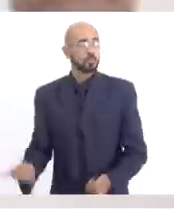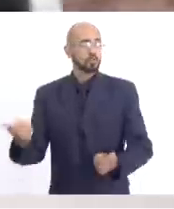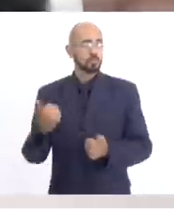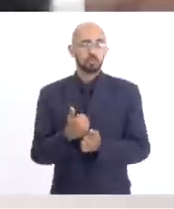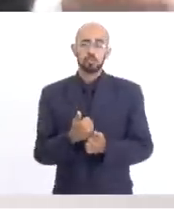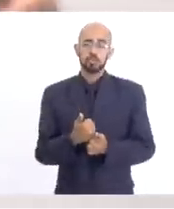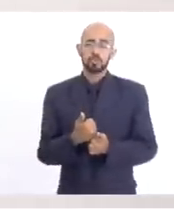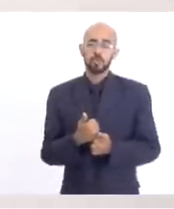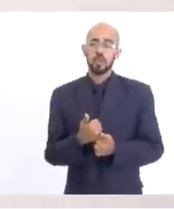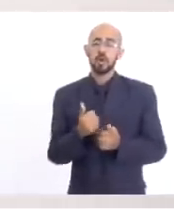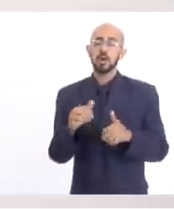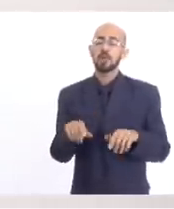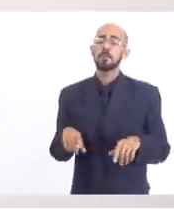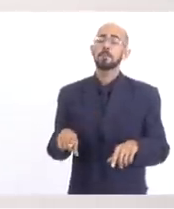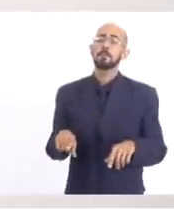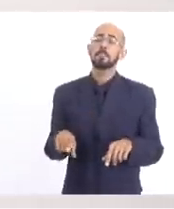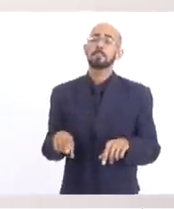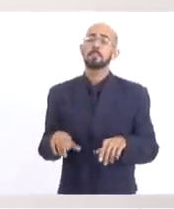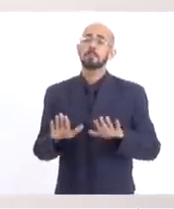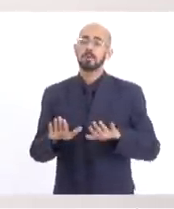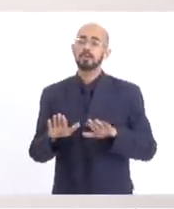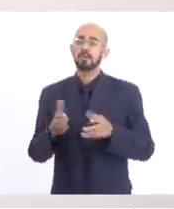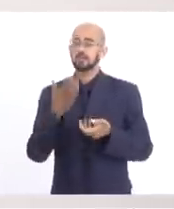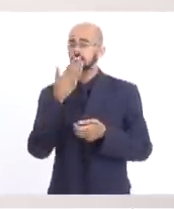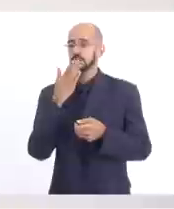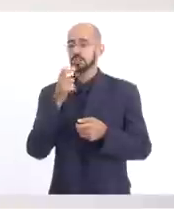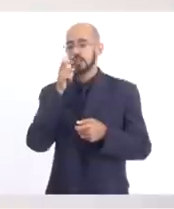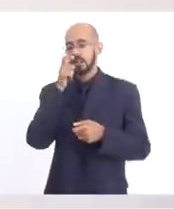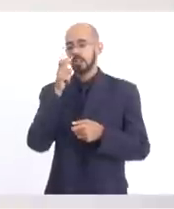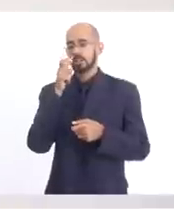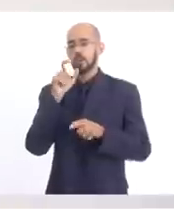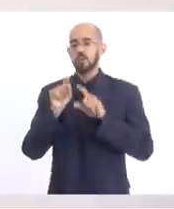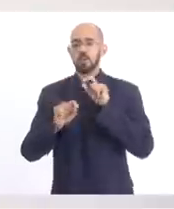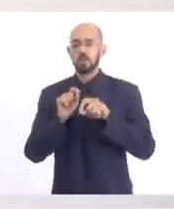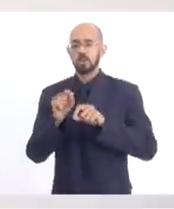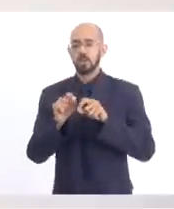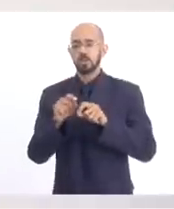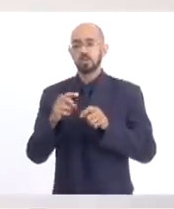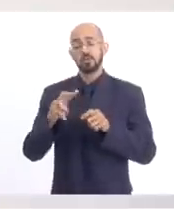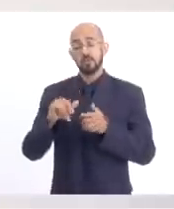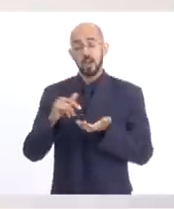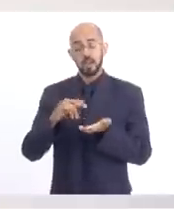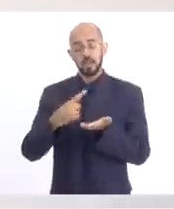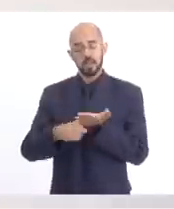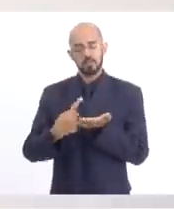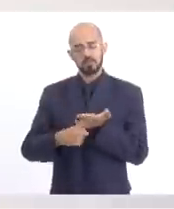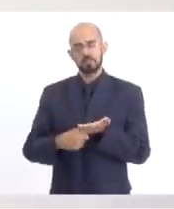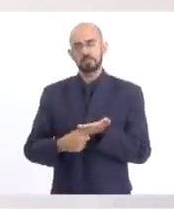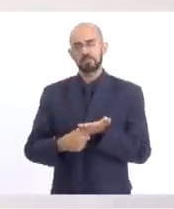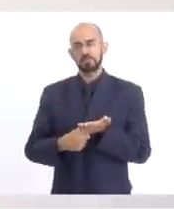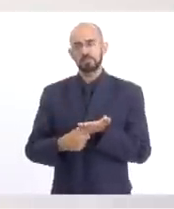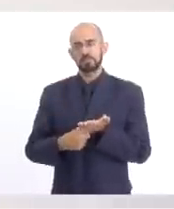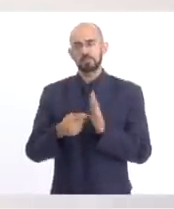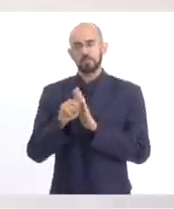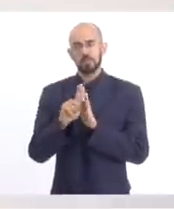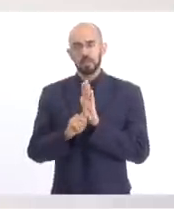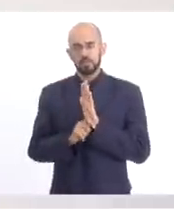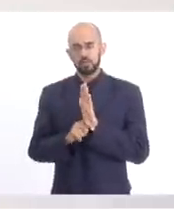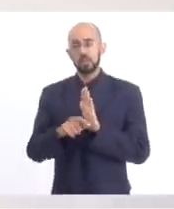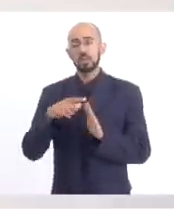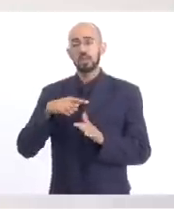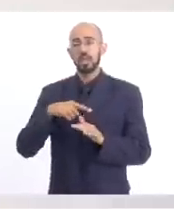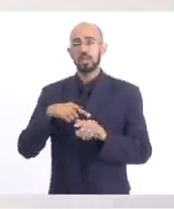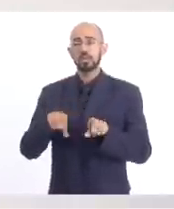substitutivo. E eu só quero chamar a atenção assim. Primeiro, nós vamos acertar neste texto, e tem um compromisso aqui do governador.